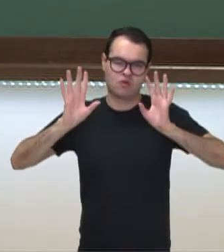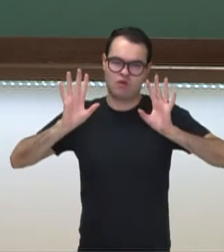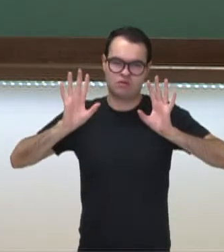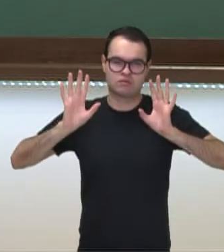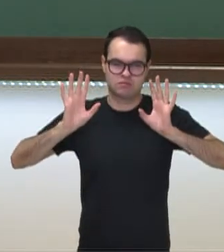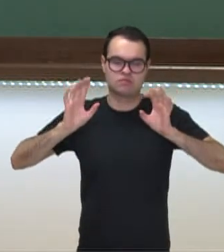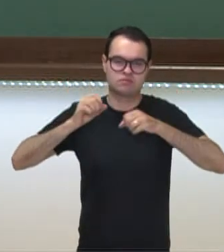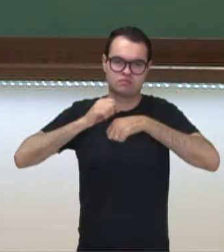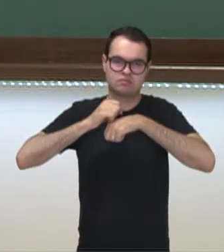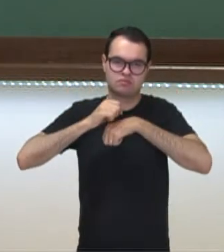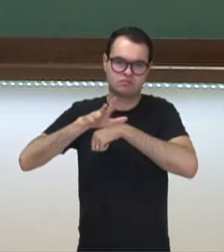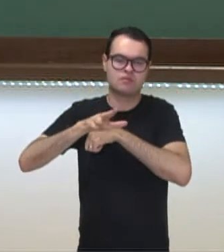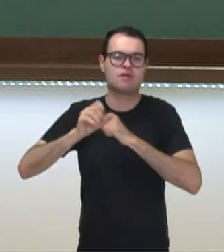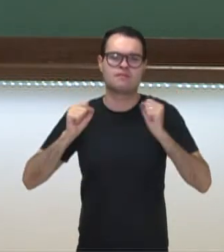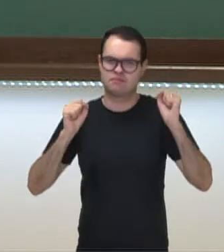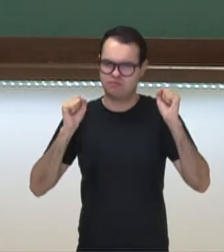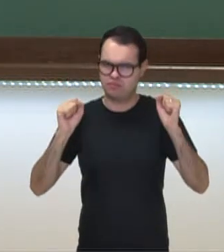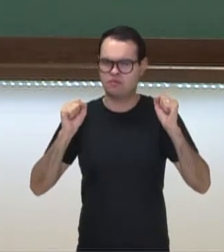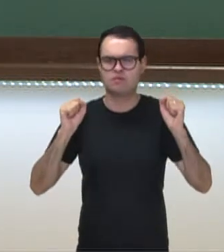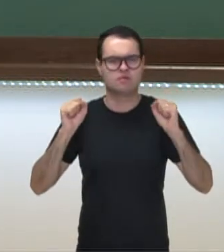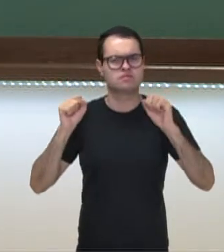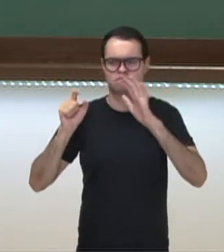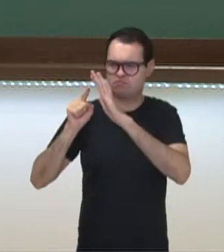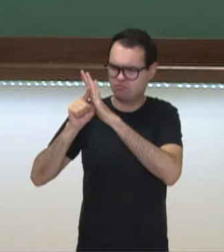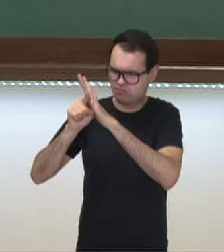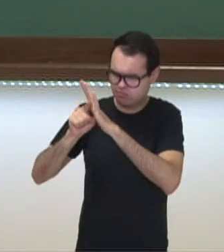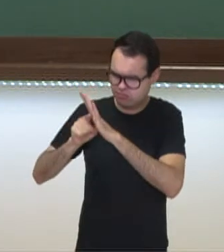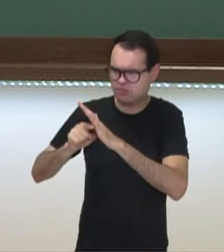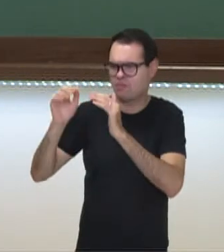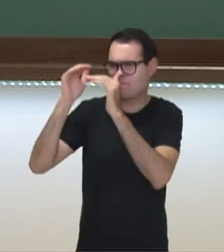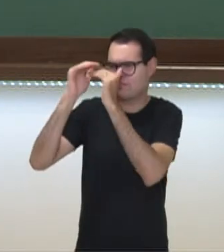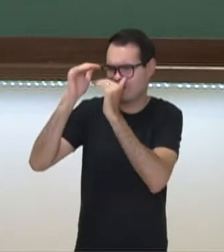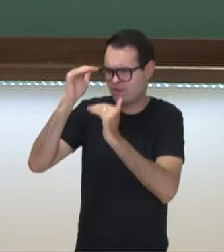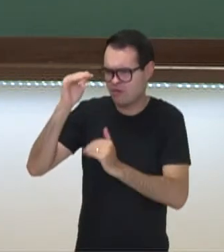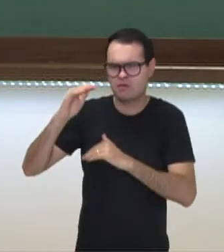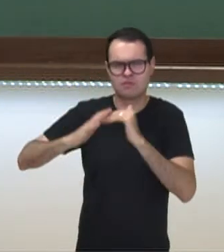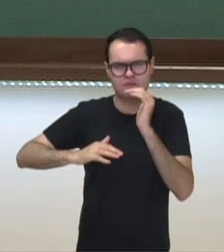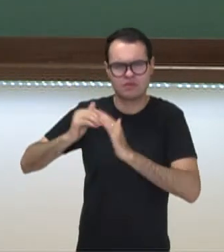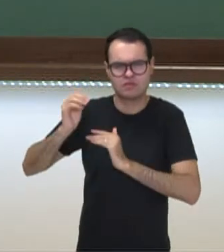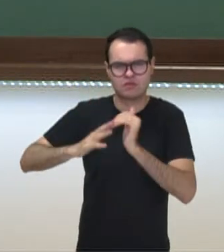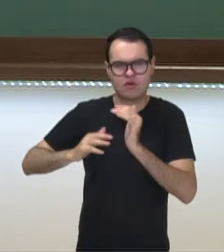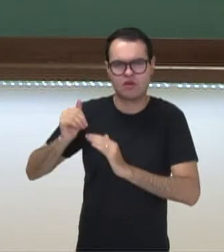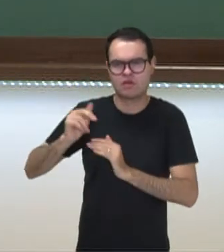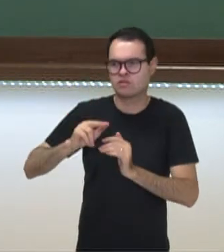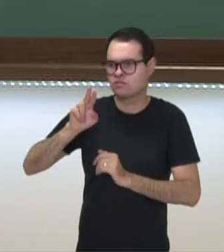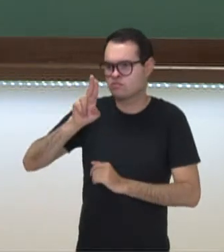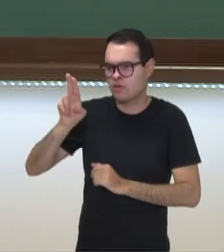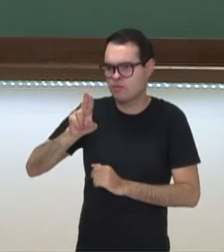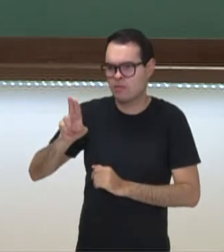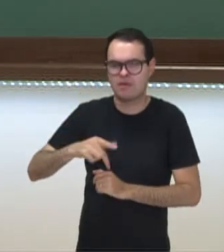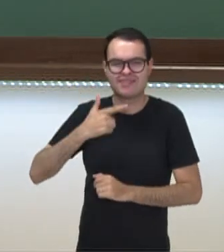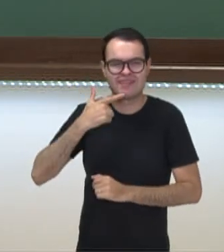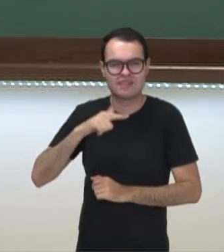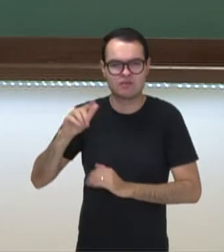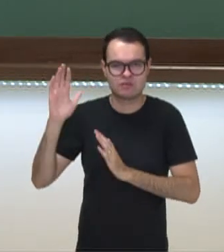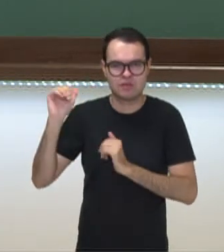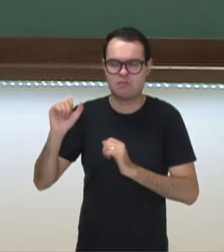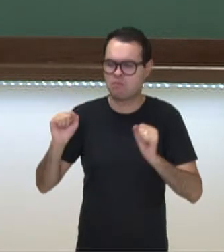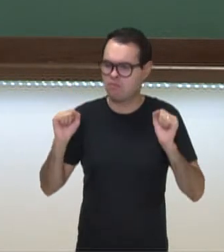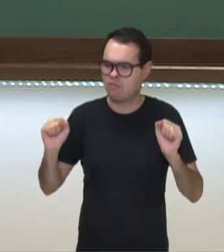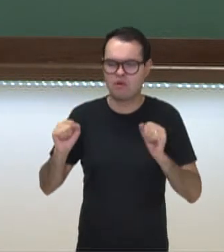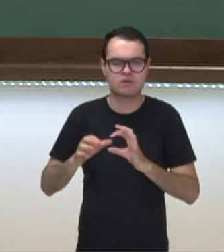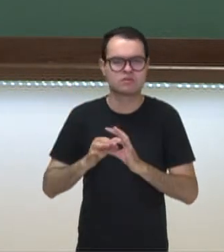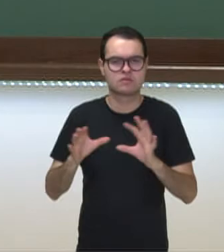sugestão. Inclusive, vocês podem pesquisar profissões em espanhol, sim, na língua espanhola. Vamos ver